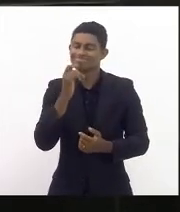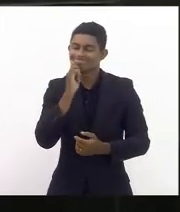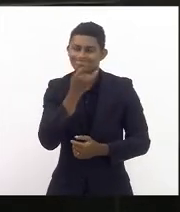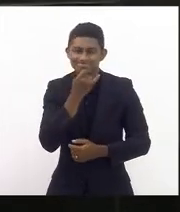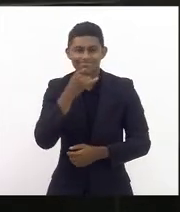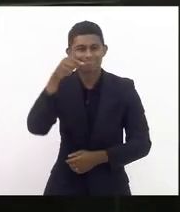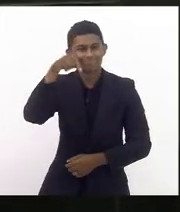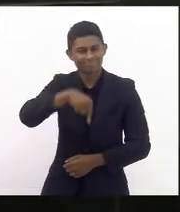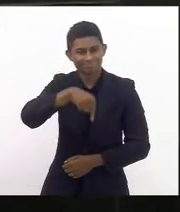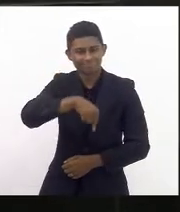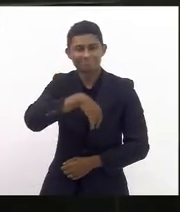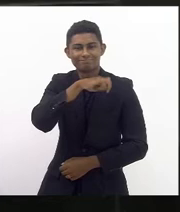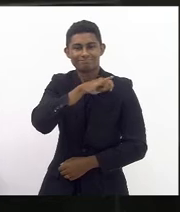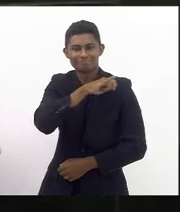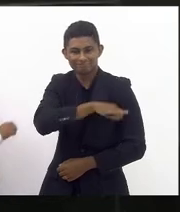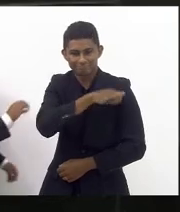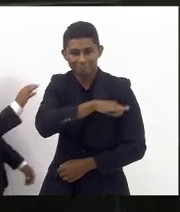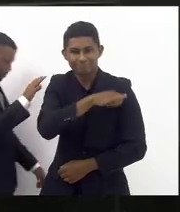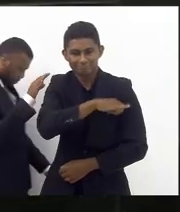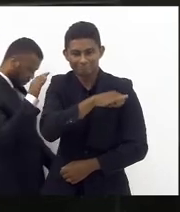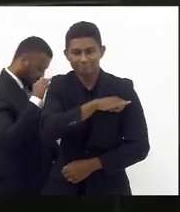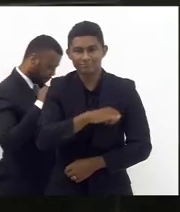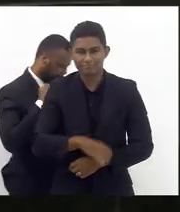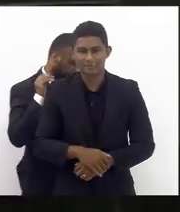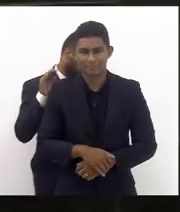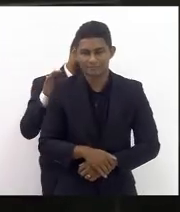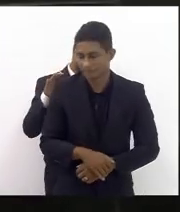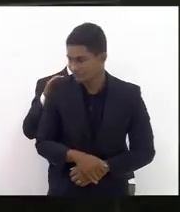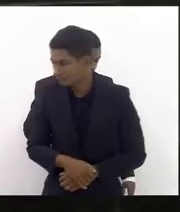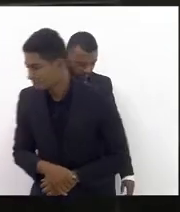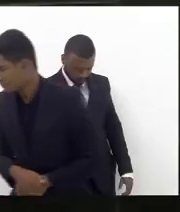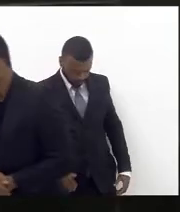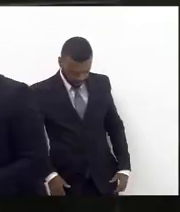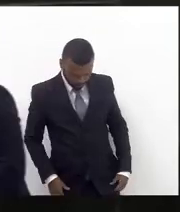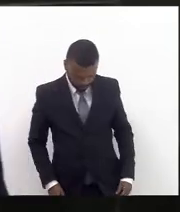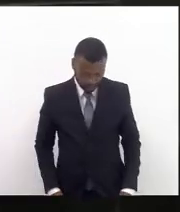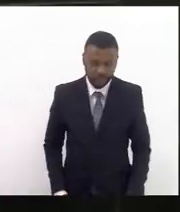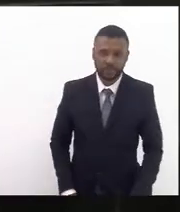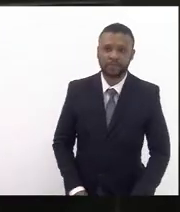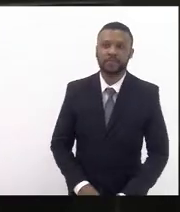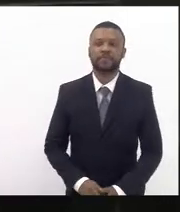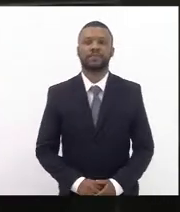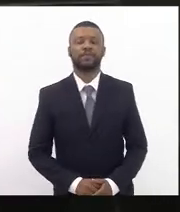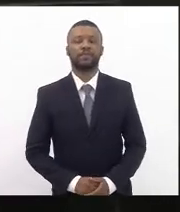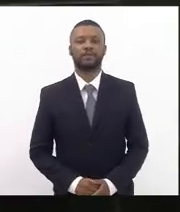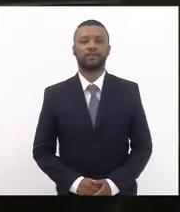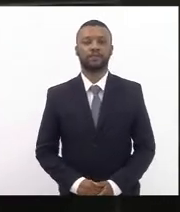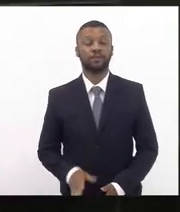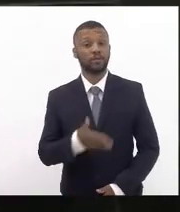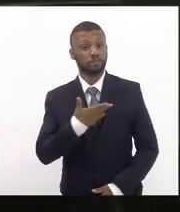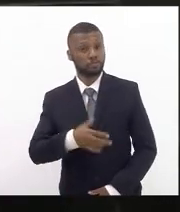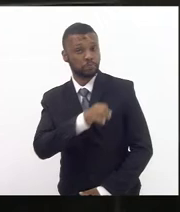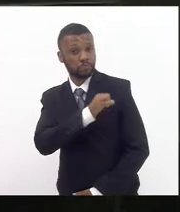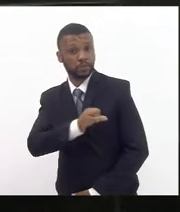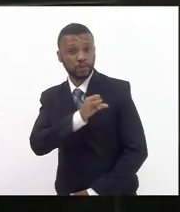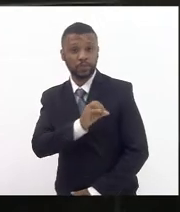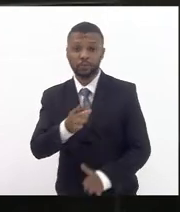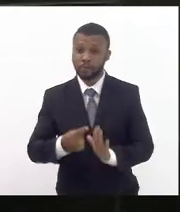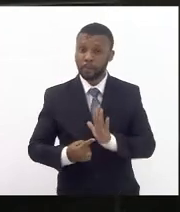lamentavelmente, o estado do Rio de Janeiro apresenta aí o primeiro lugar, o que demonstra que